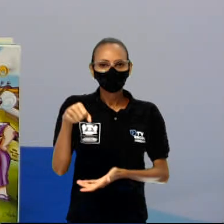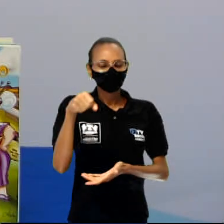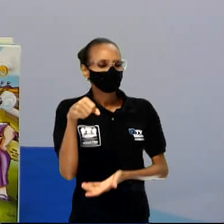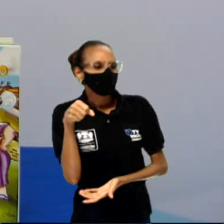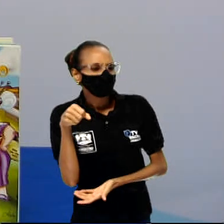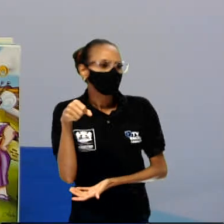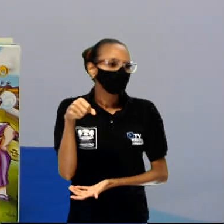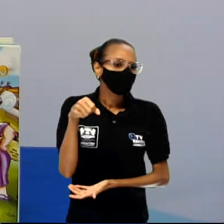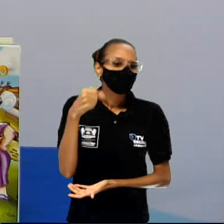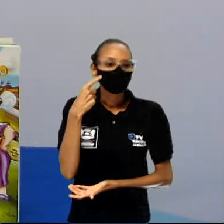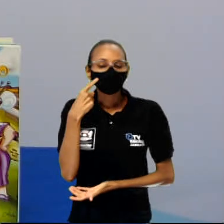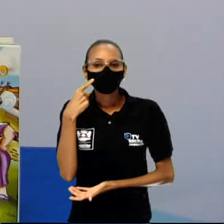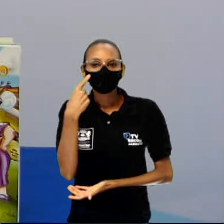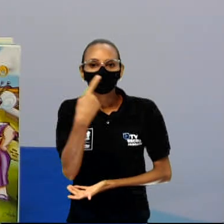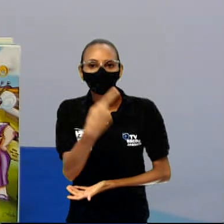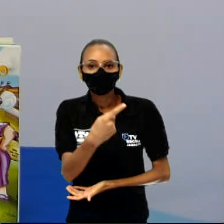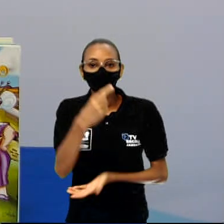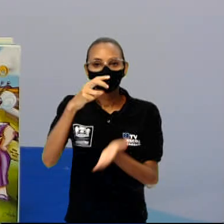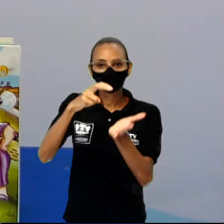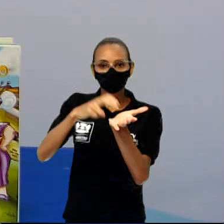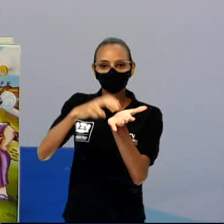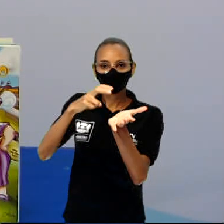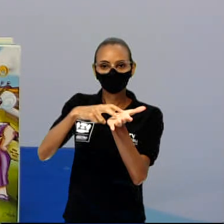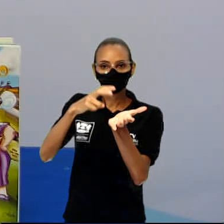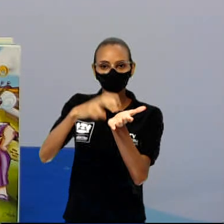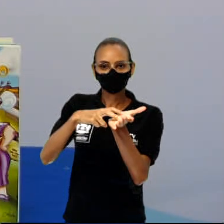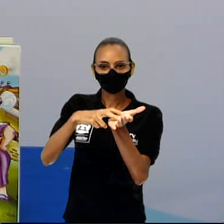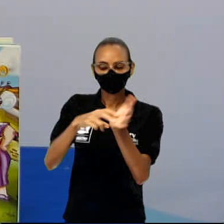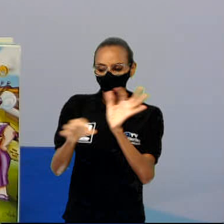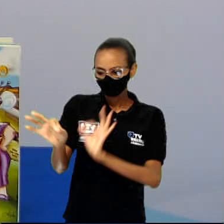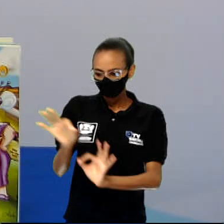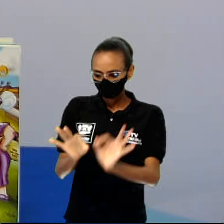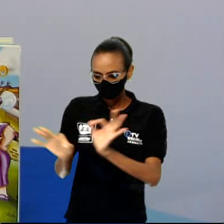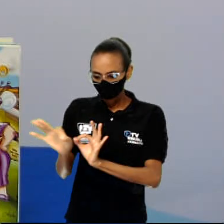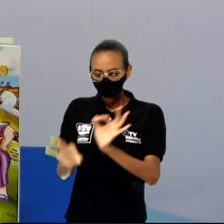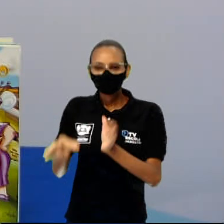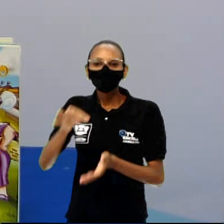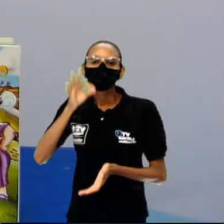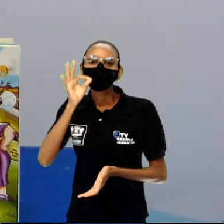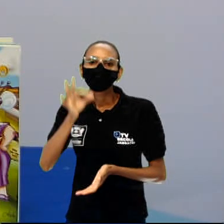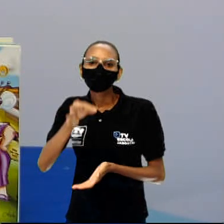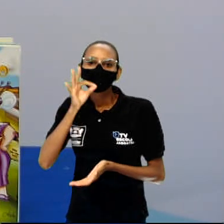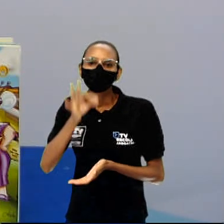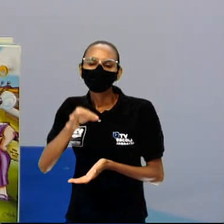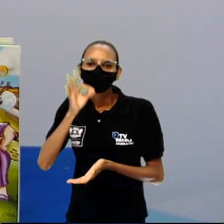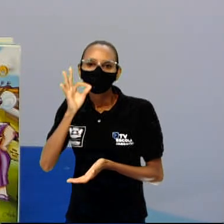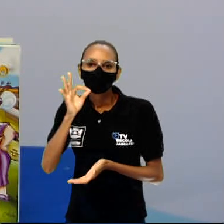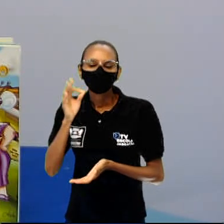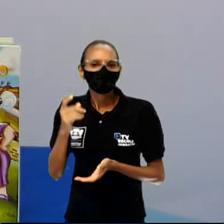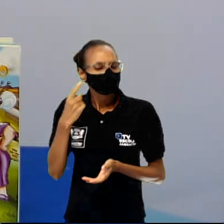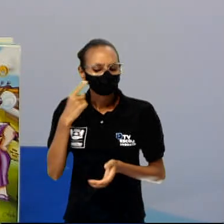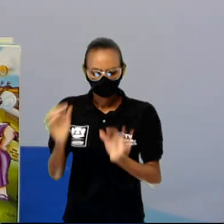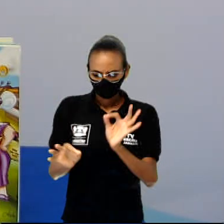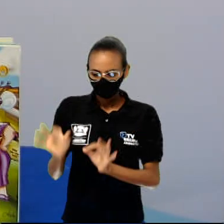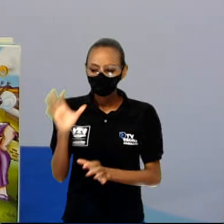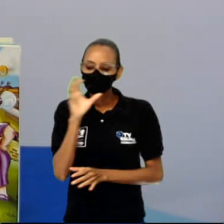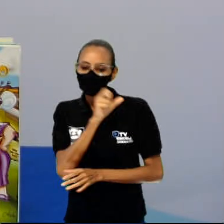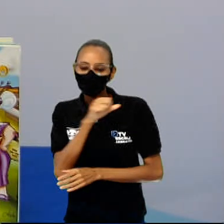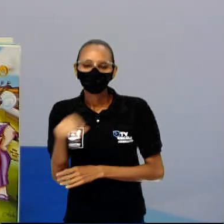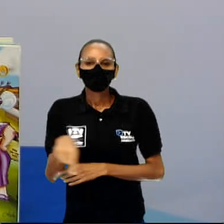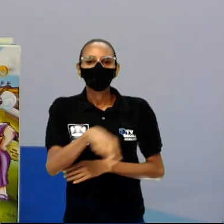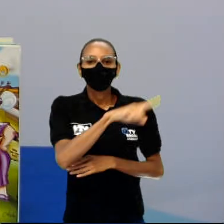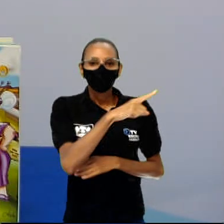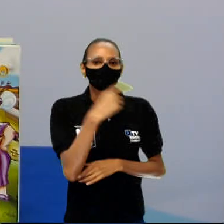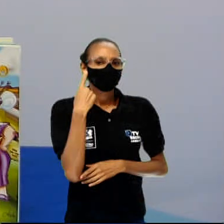lá. Era de manhã cedinho, ela estava lá fazendo o café da manhã. E o barulho estava tão alto que ela se apressou e foi lá. Quando